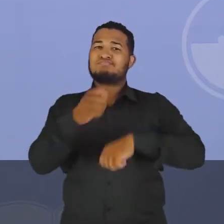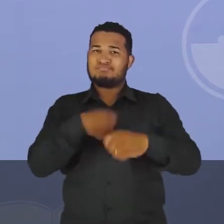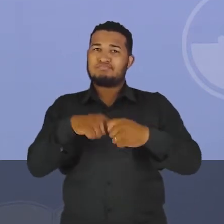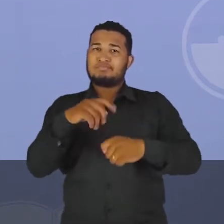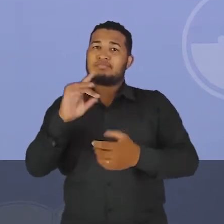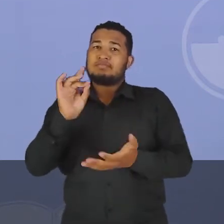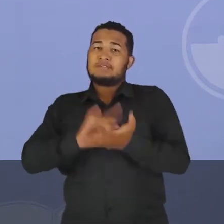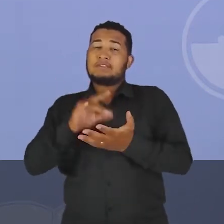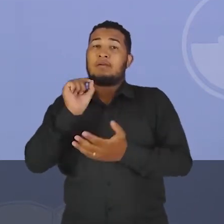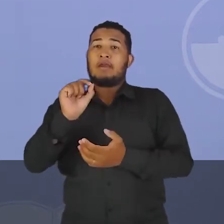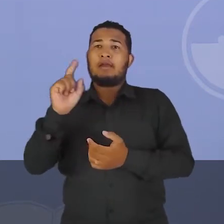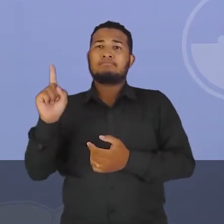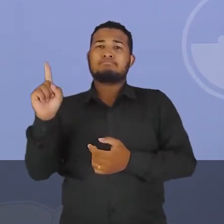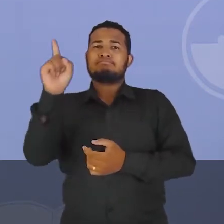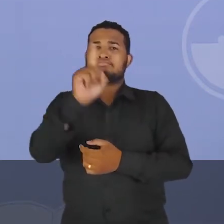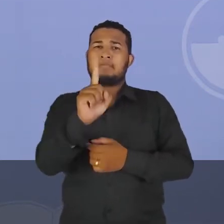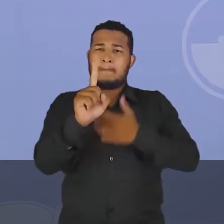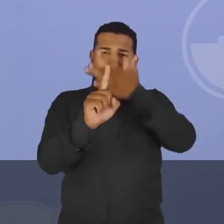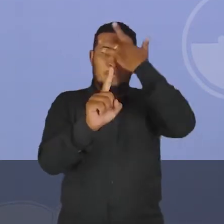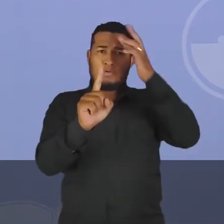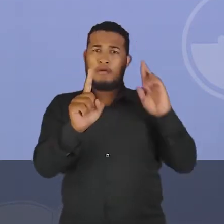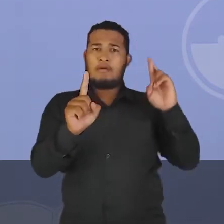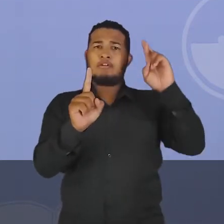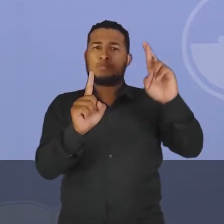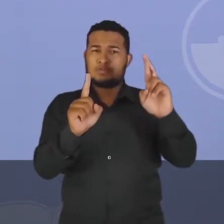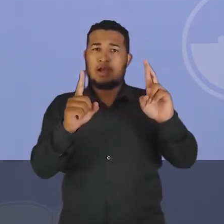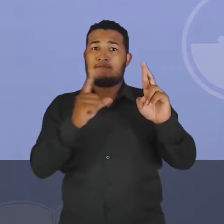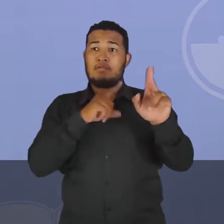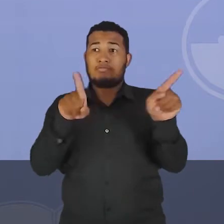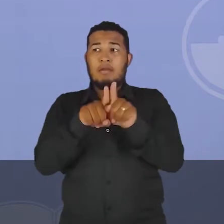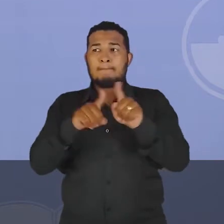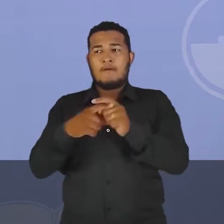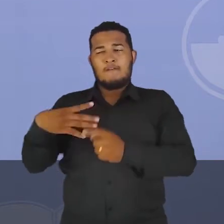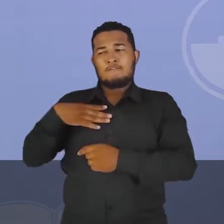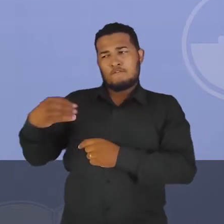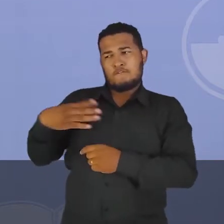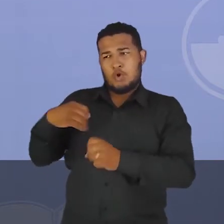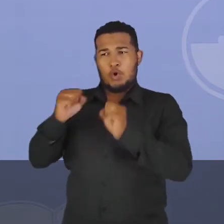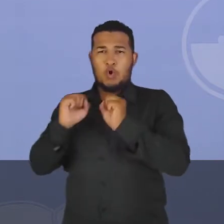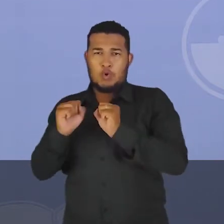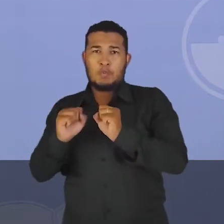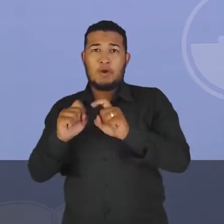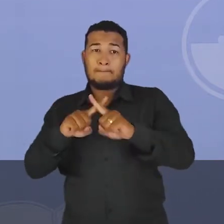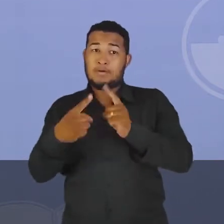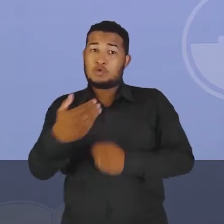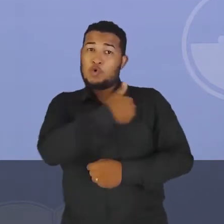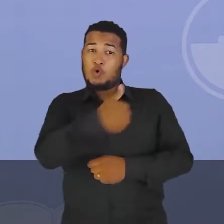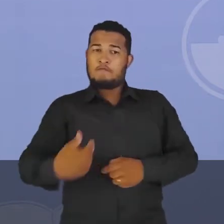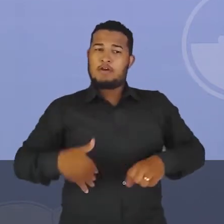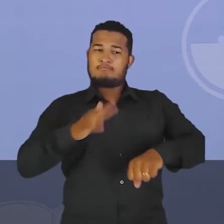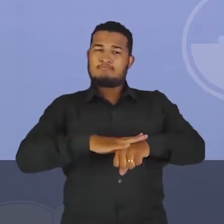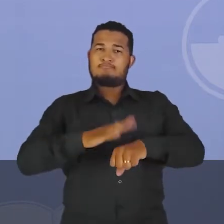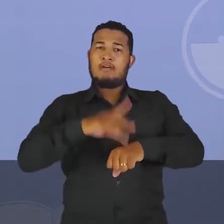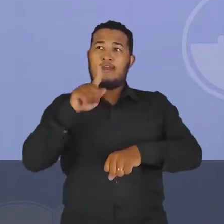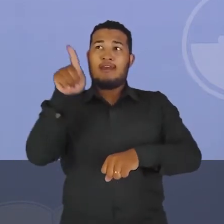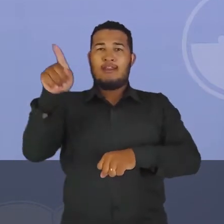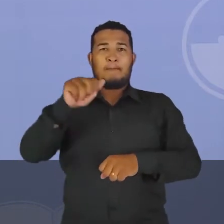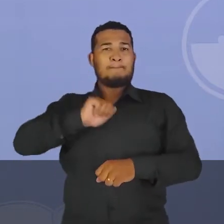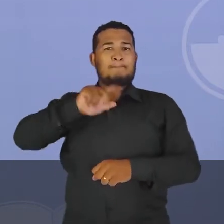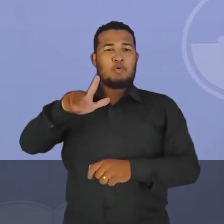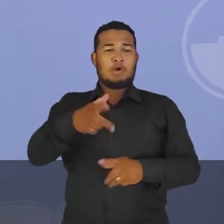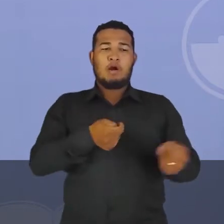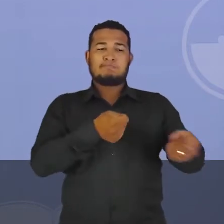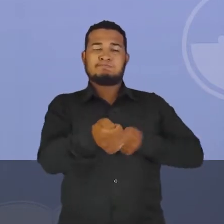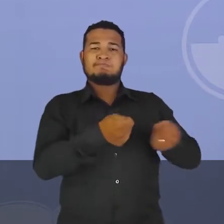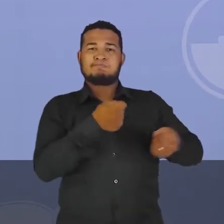capitão donatário ele recebia, ele tinha os seus herdeiros que poderiam herdar, mas parte do governo era da coroa portuguesa. O